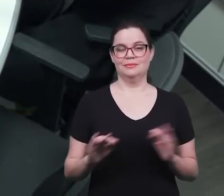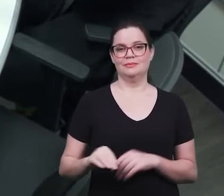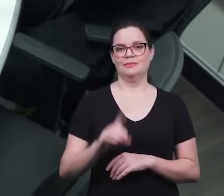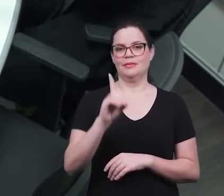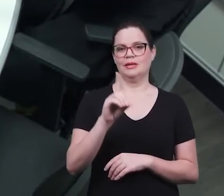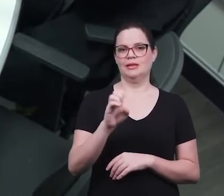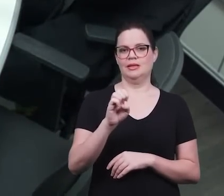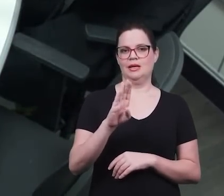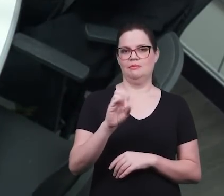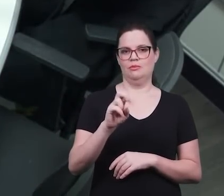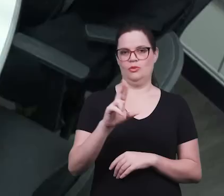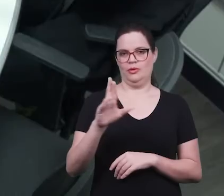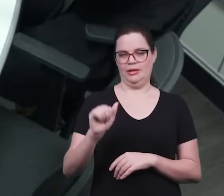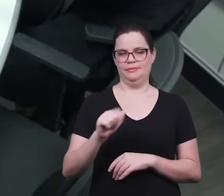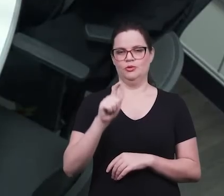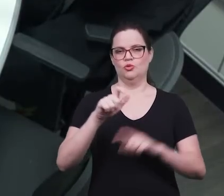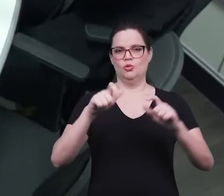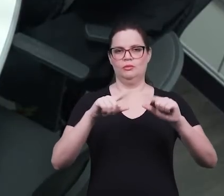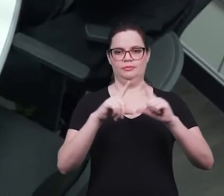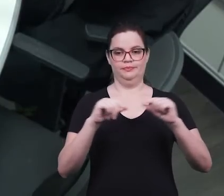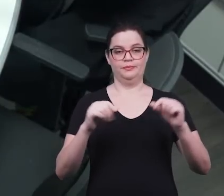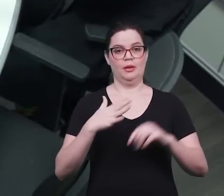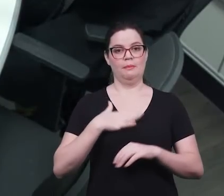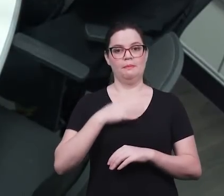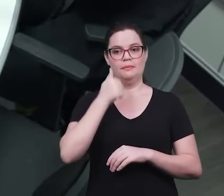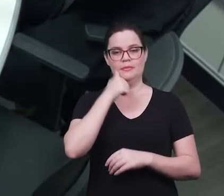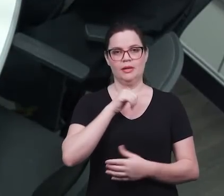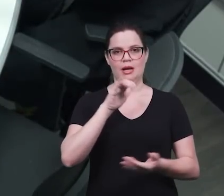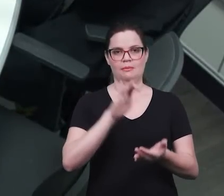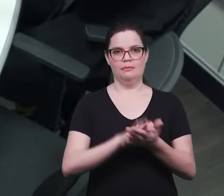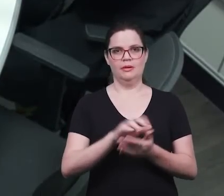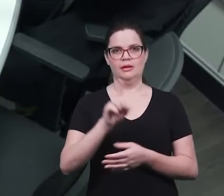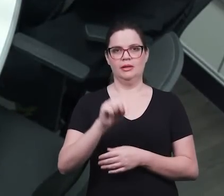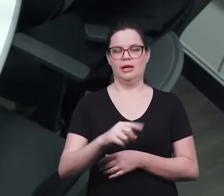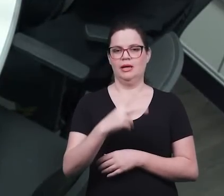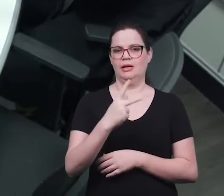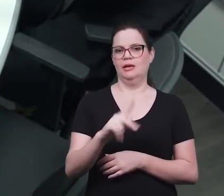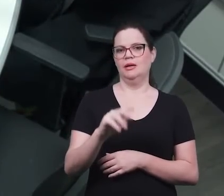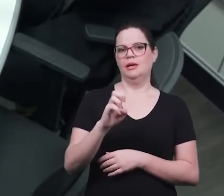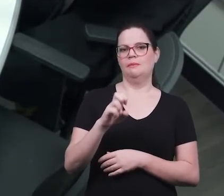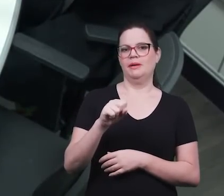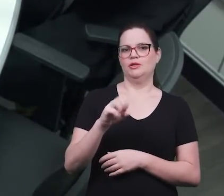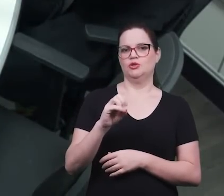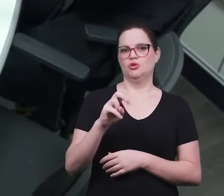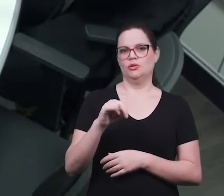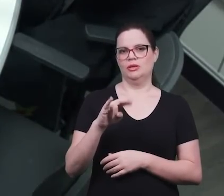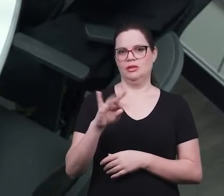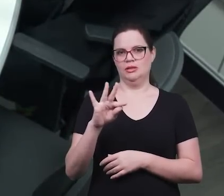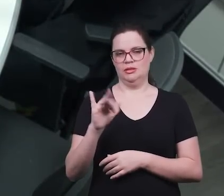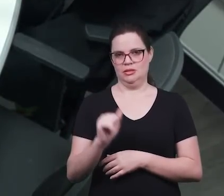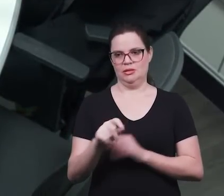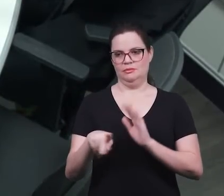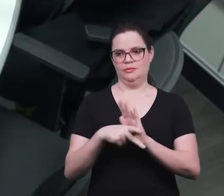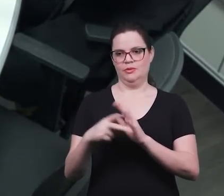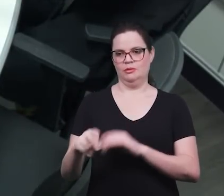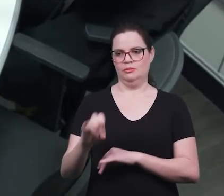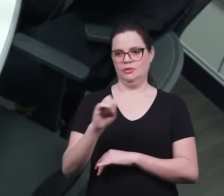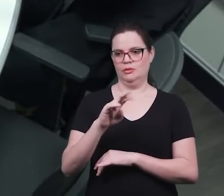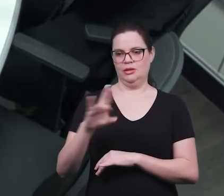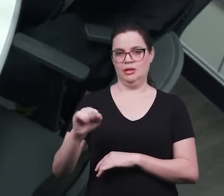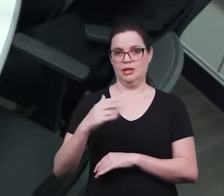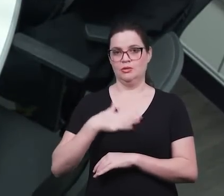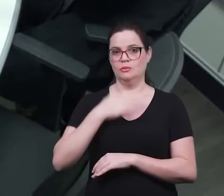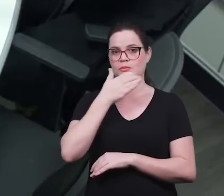de Brasília. Minha mãe é pensionista, vou falar devagar aqui que é muito interessante. Minha mãe é pensionista do INSS do